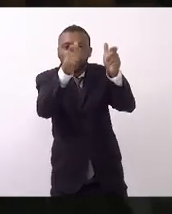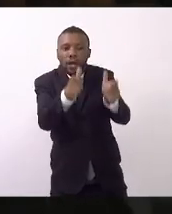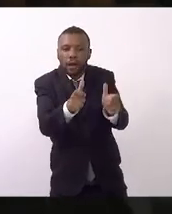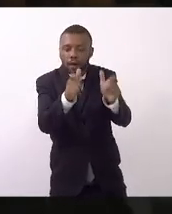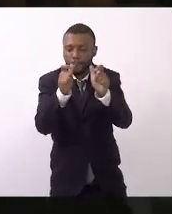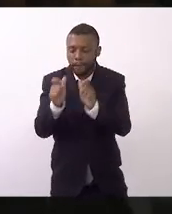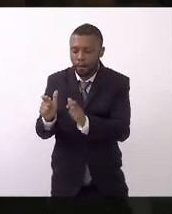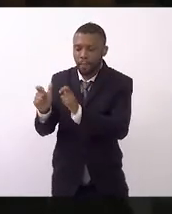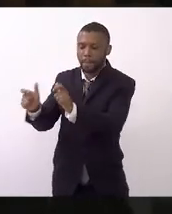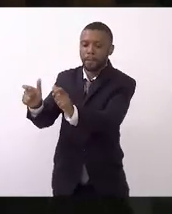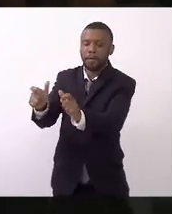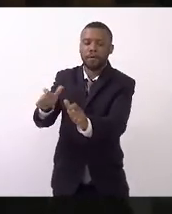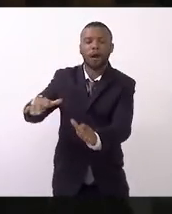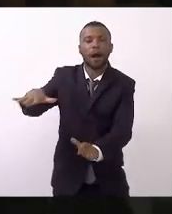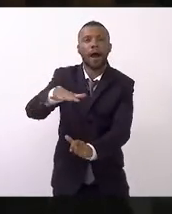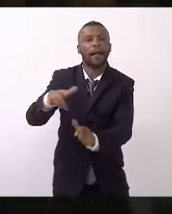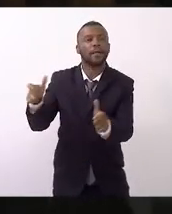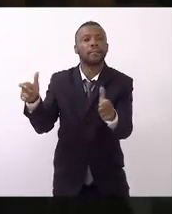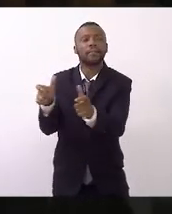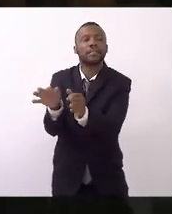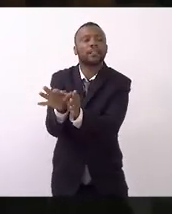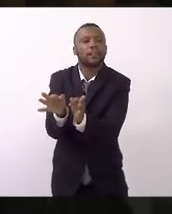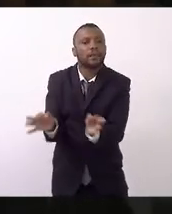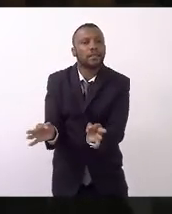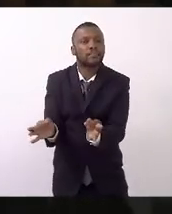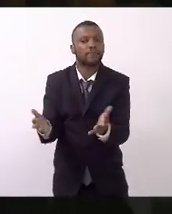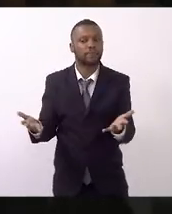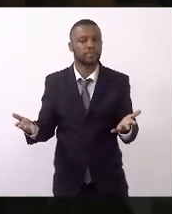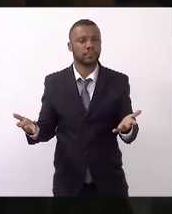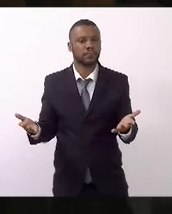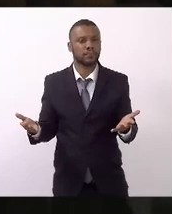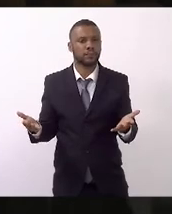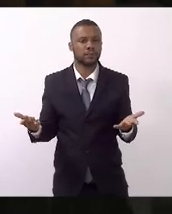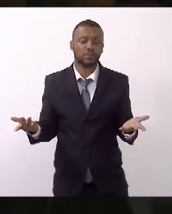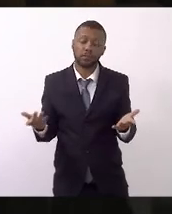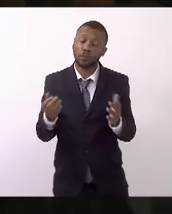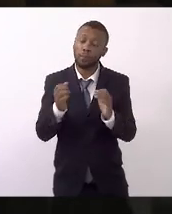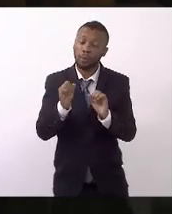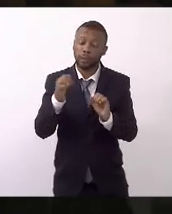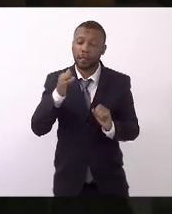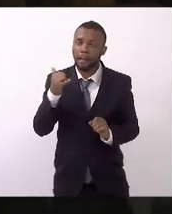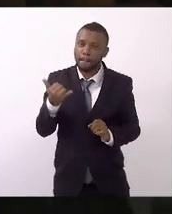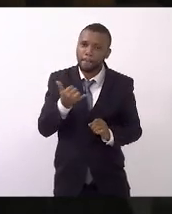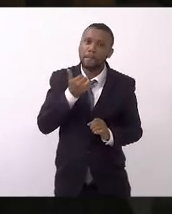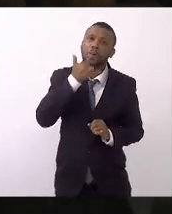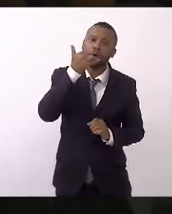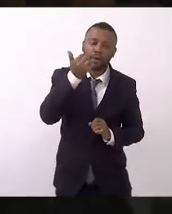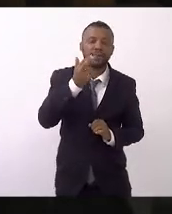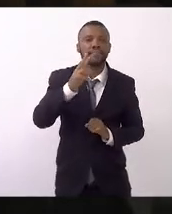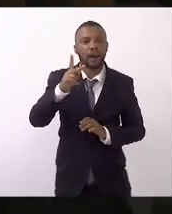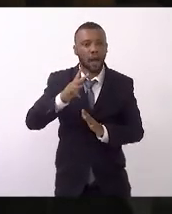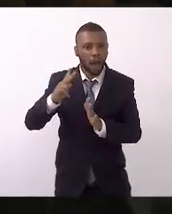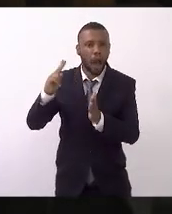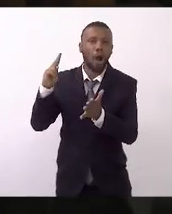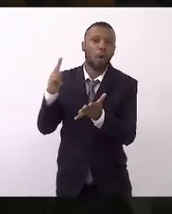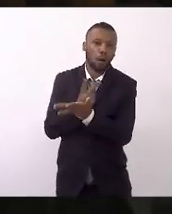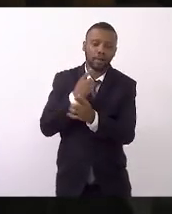áreas pequenas. Isso é prenúncio que tragédias irão se